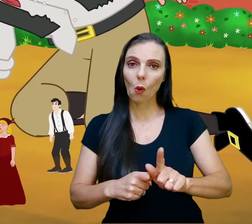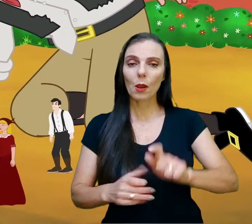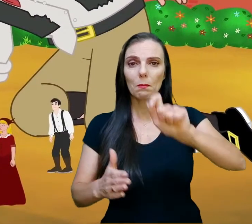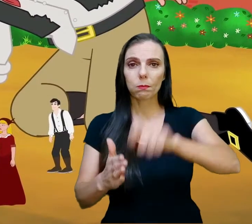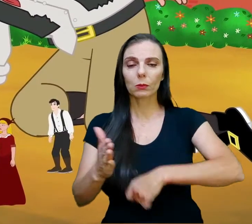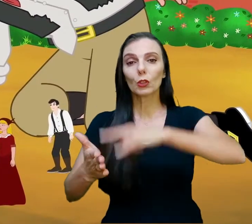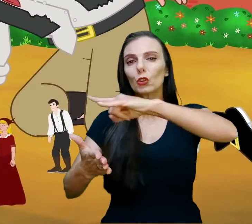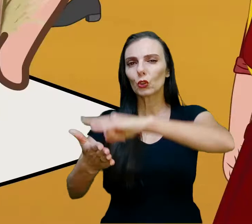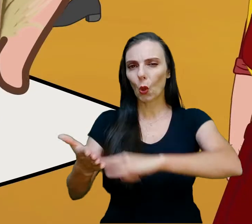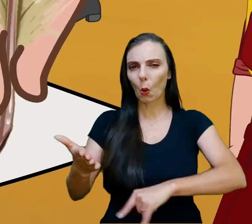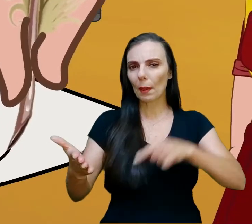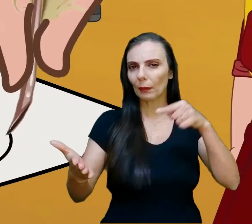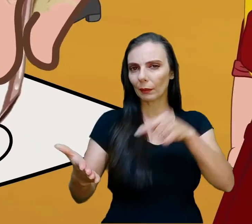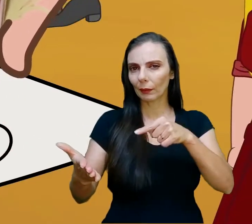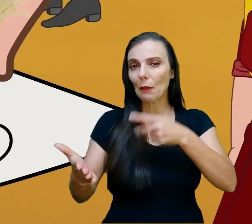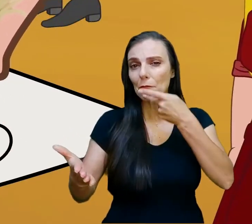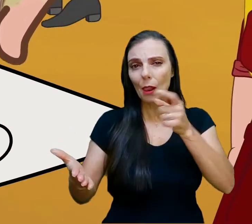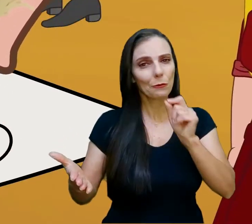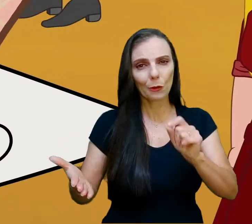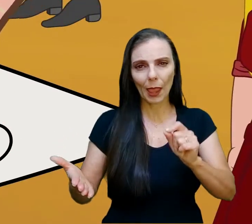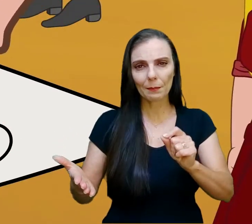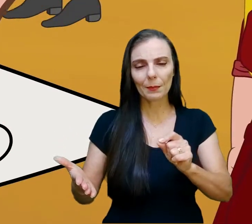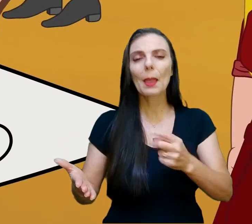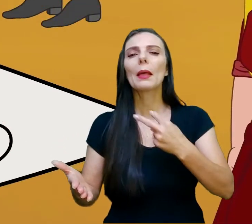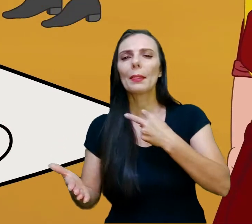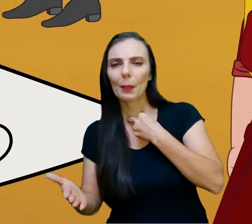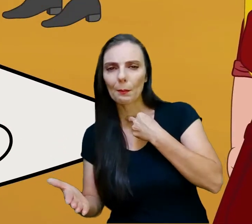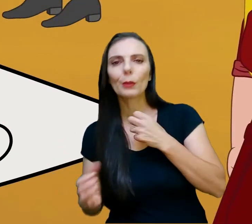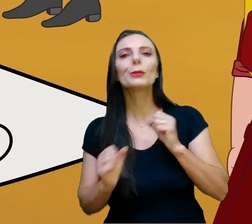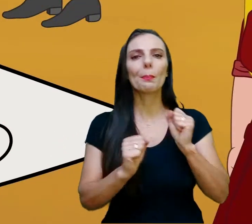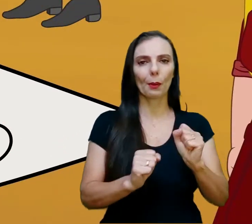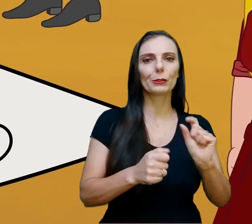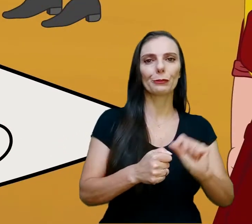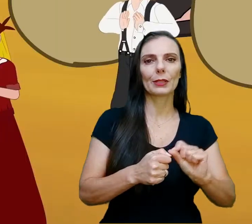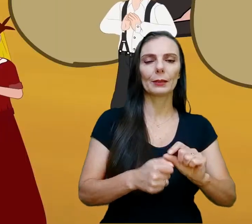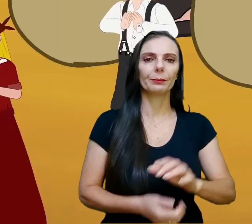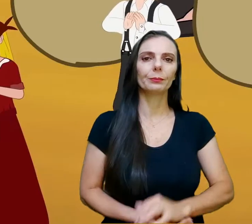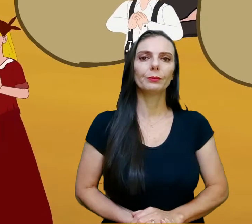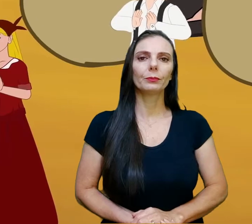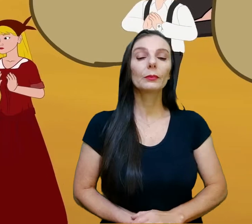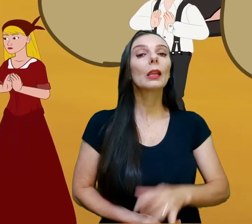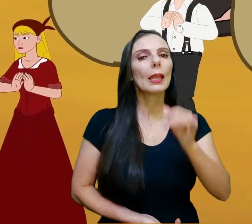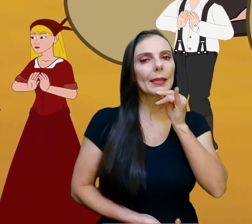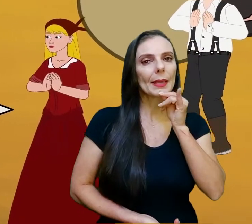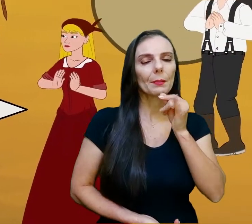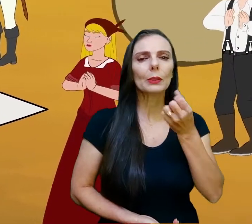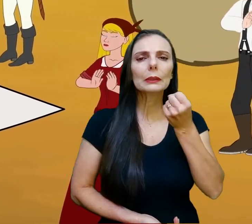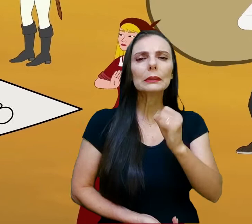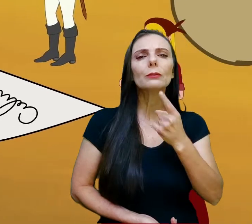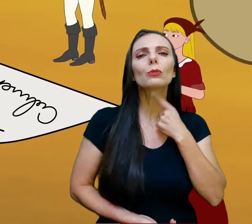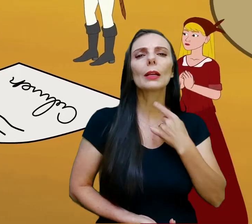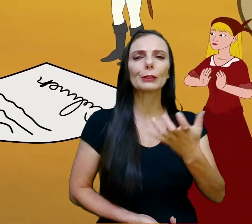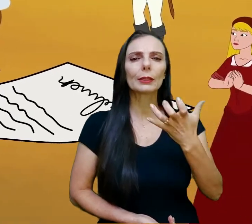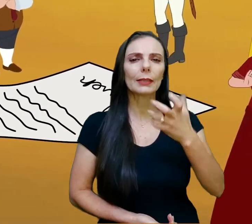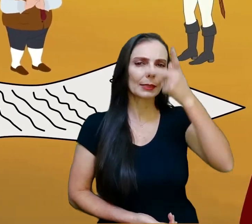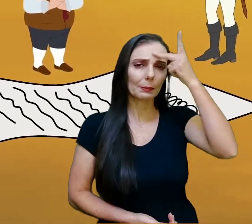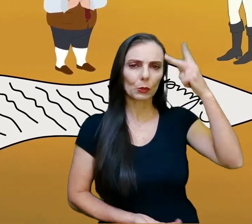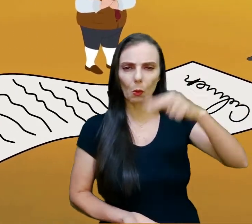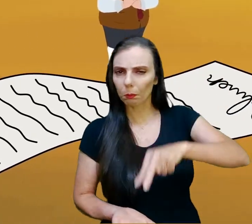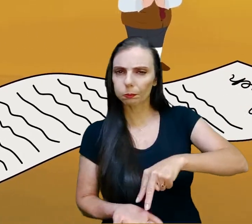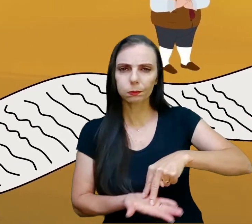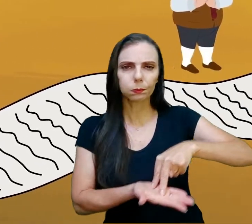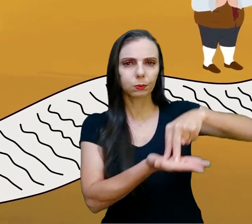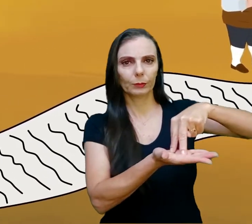Gulliver assinou um pedaço de papel que declarava o que podia fazer ou não. Por exemplo, se ele quisesse pegar alguém